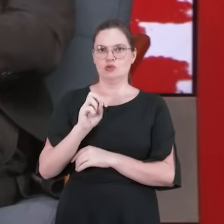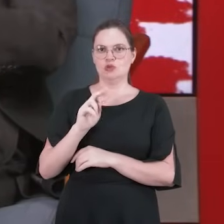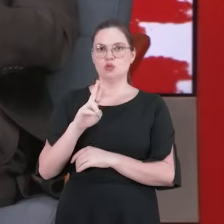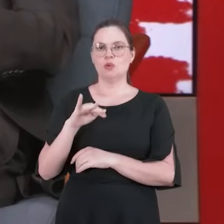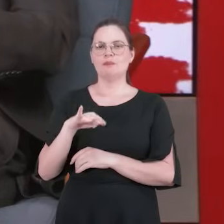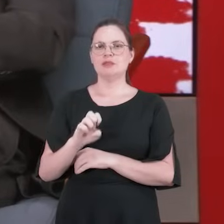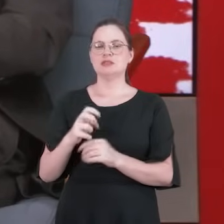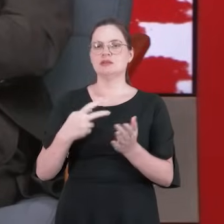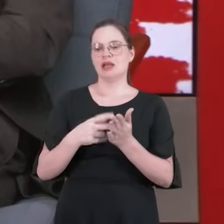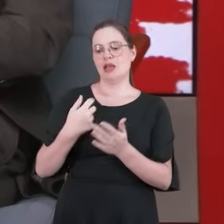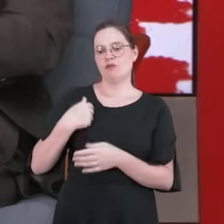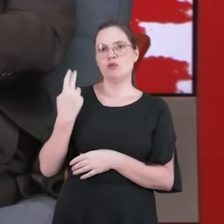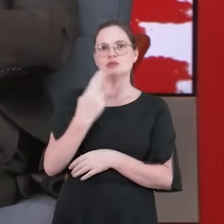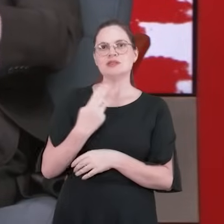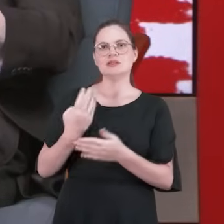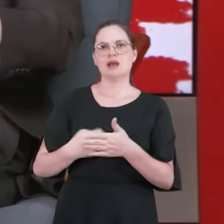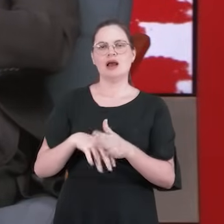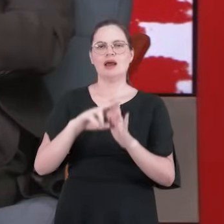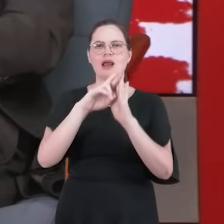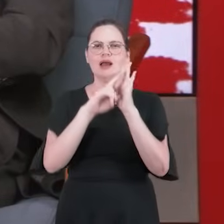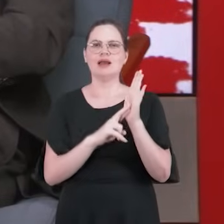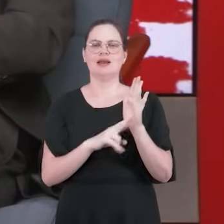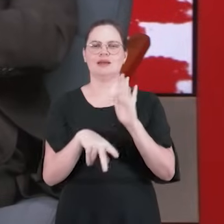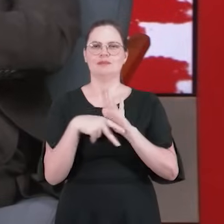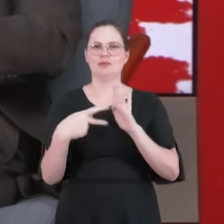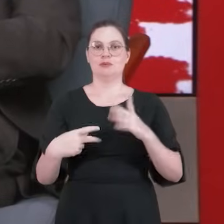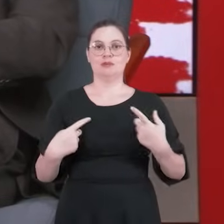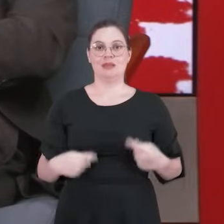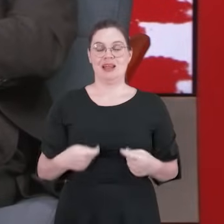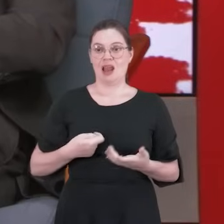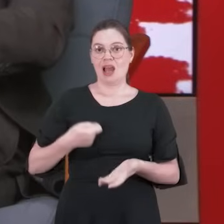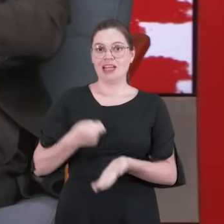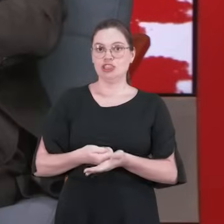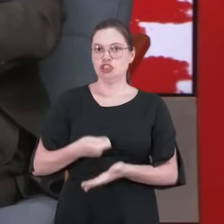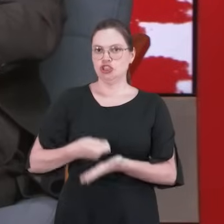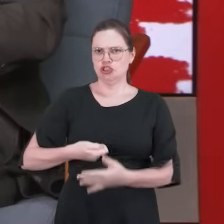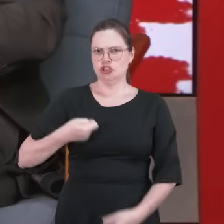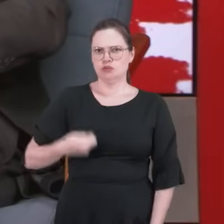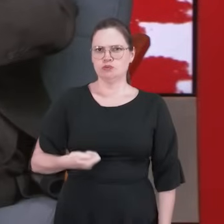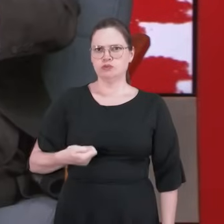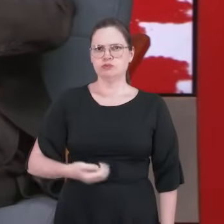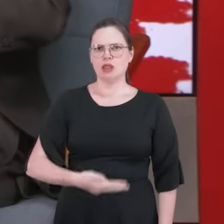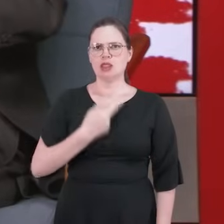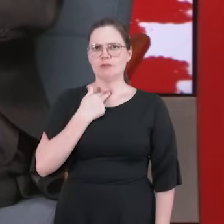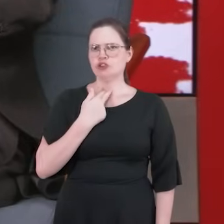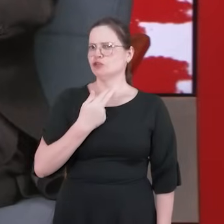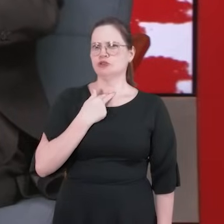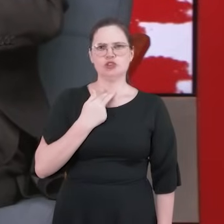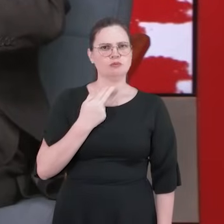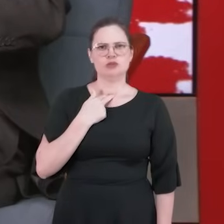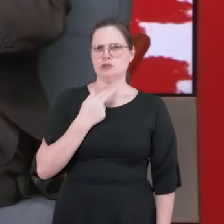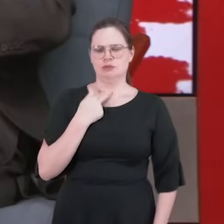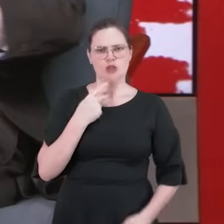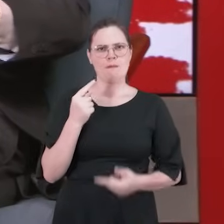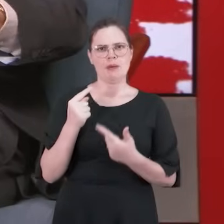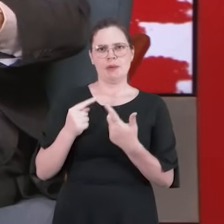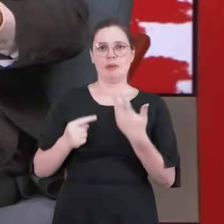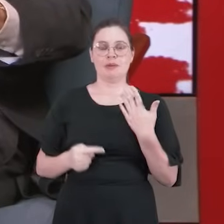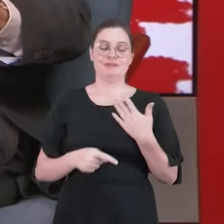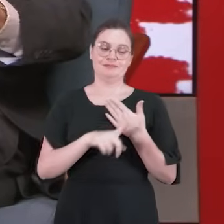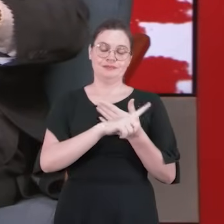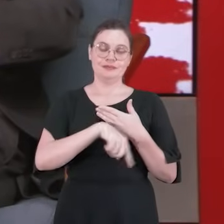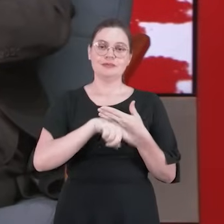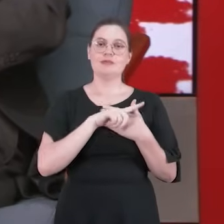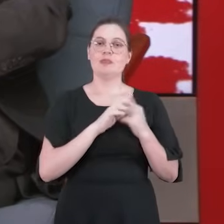se adequar àquelas regras que eram muito rígidas. Então isso, a